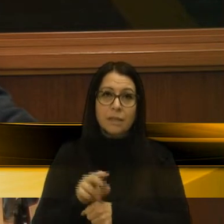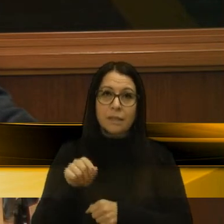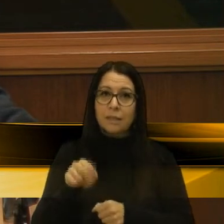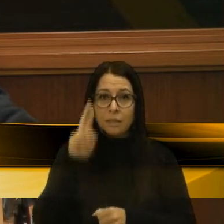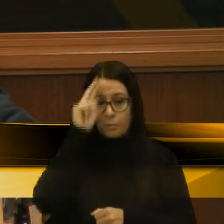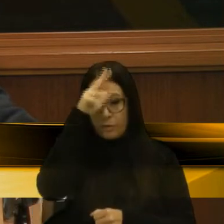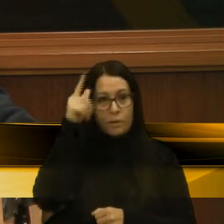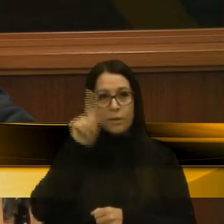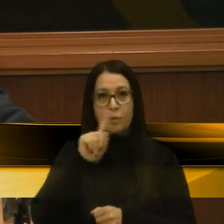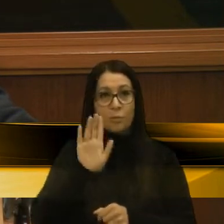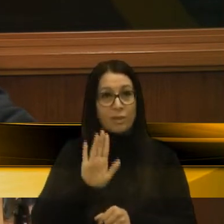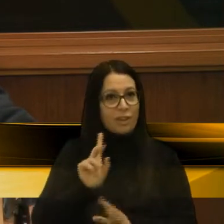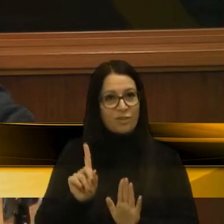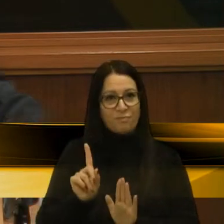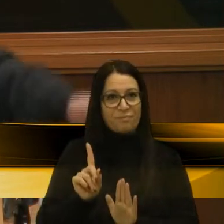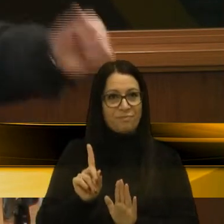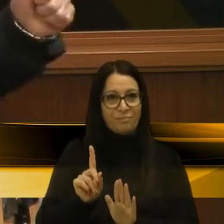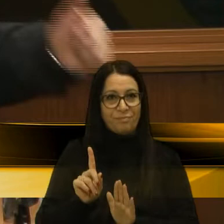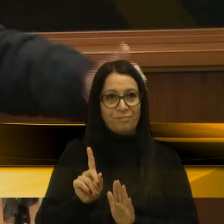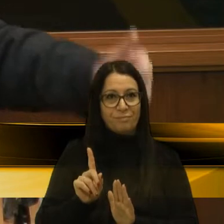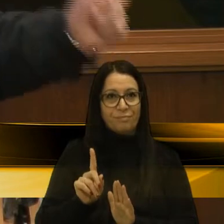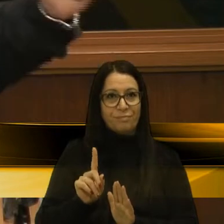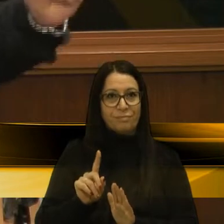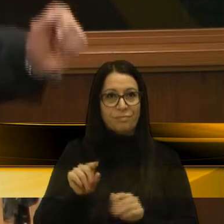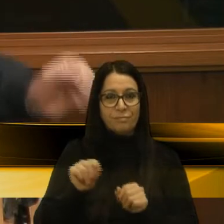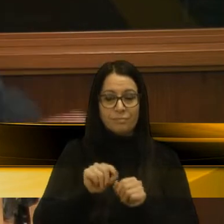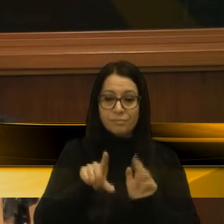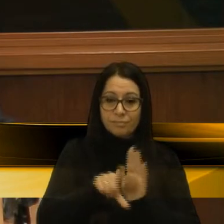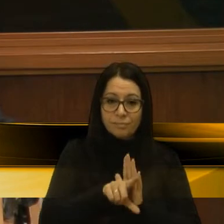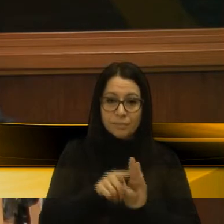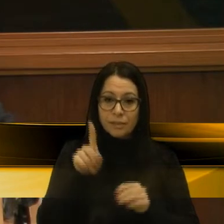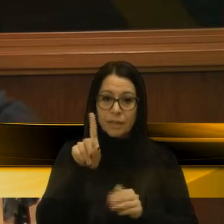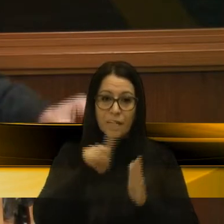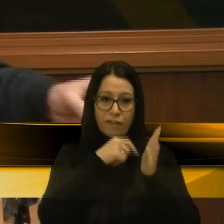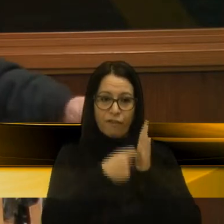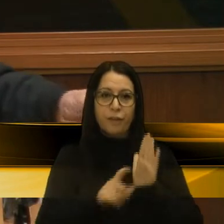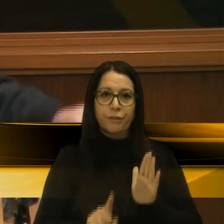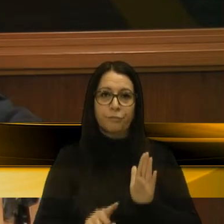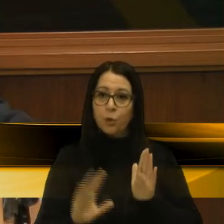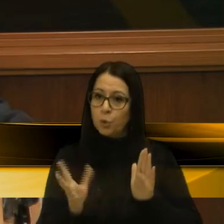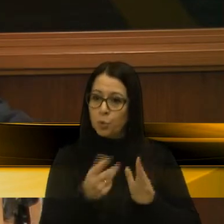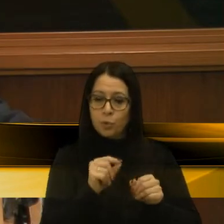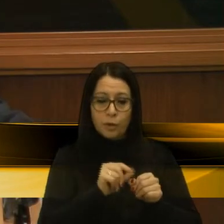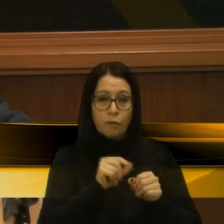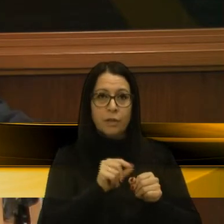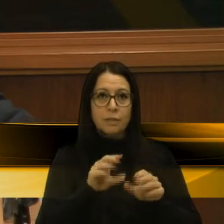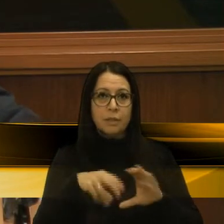Kiko. Vereador Eloy, quando o senhor fala, né, de vereadores, às vezes, que cobram